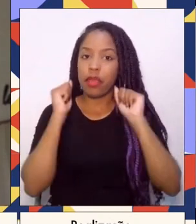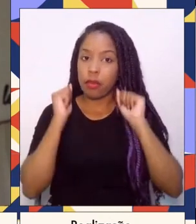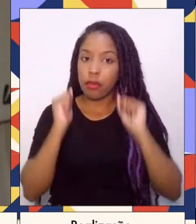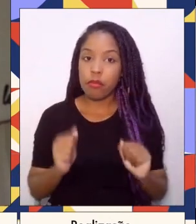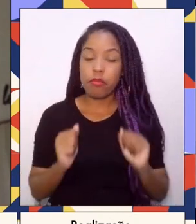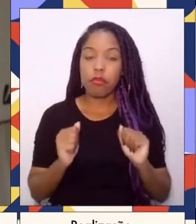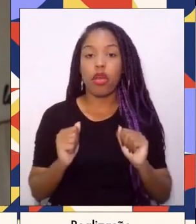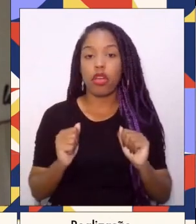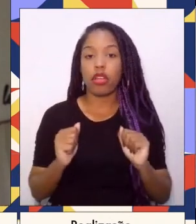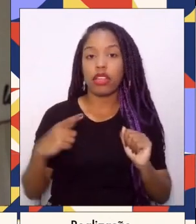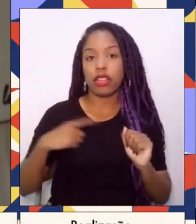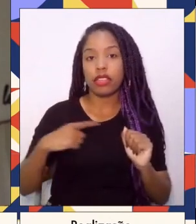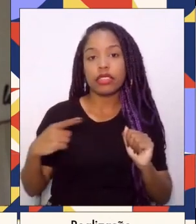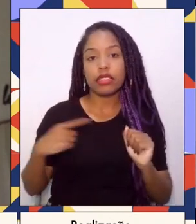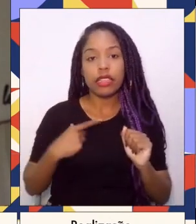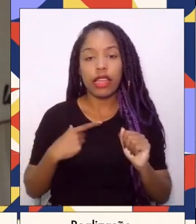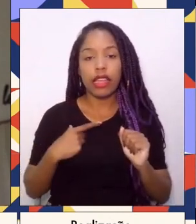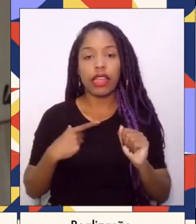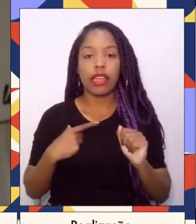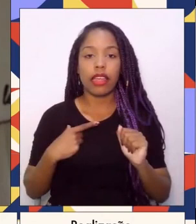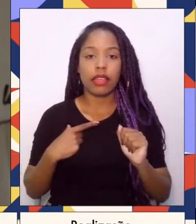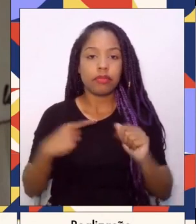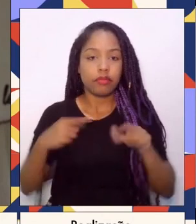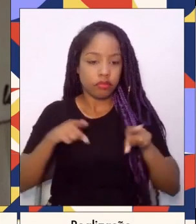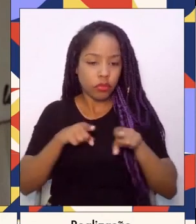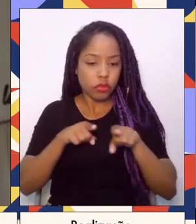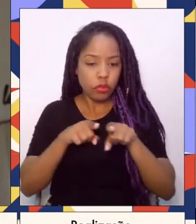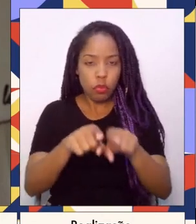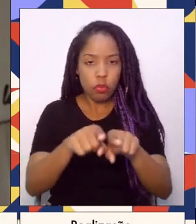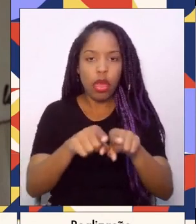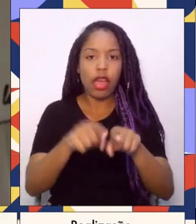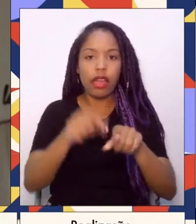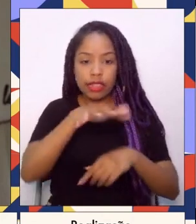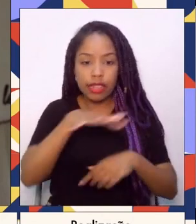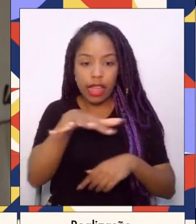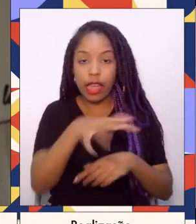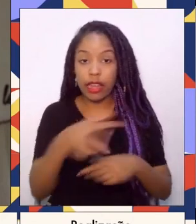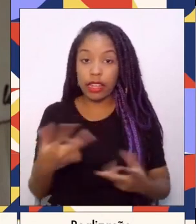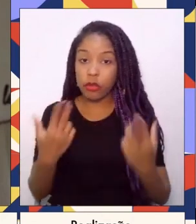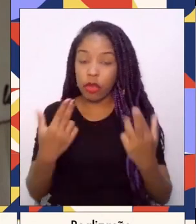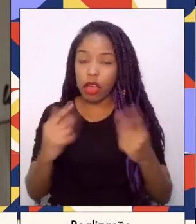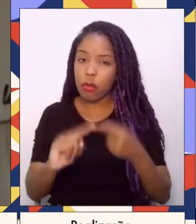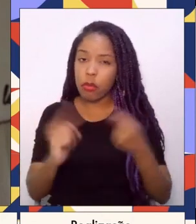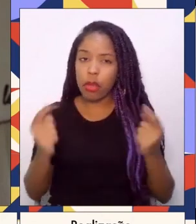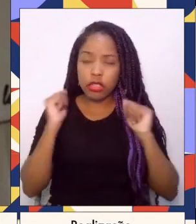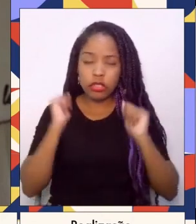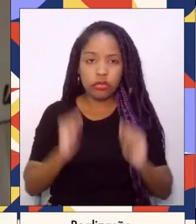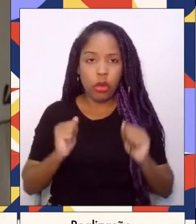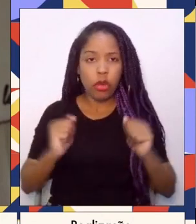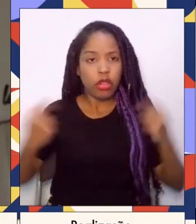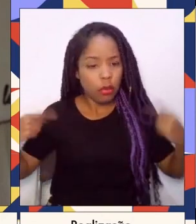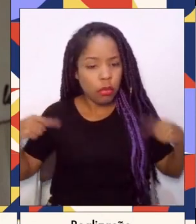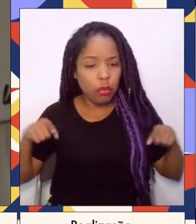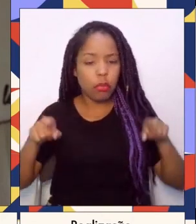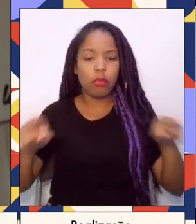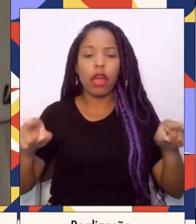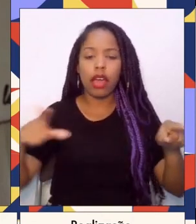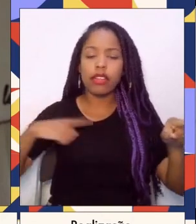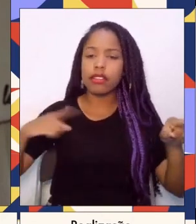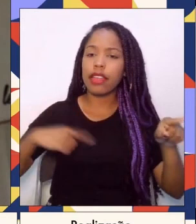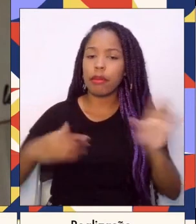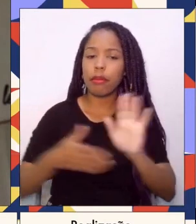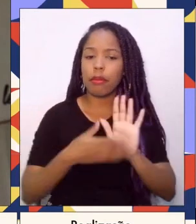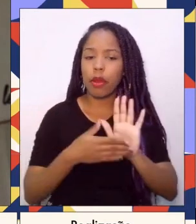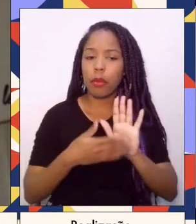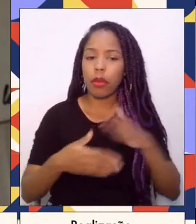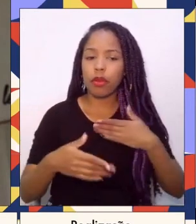coexistir na mesma velocidade na mesma intensidade Mas elas também podem cumprir propósitos diferentes como é